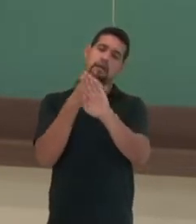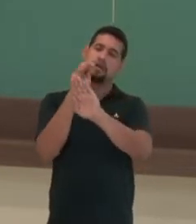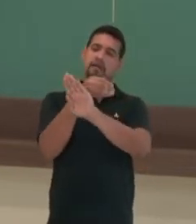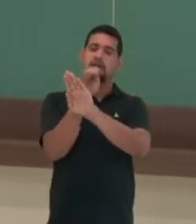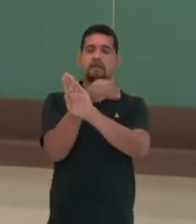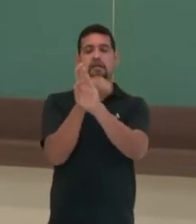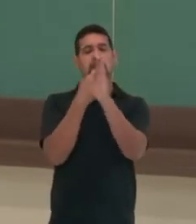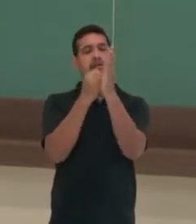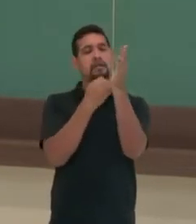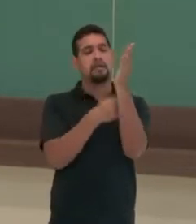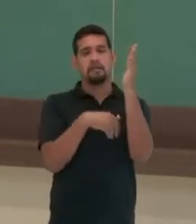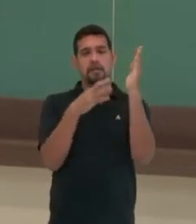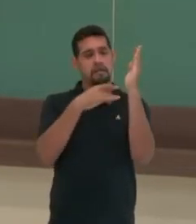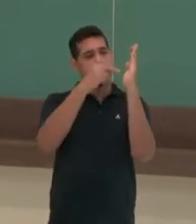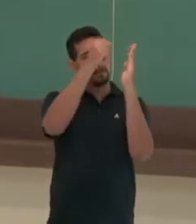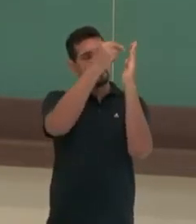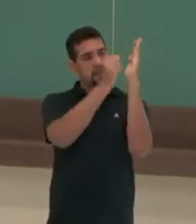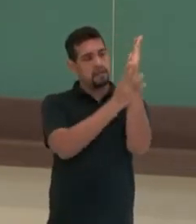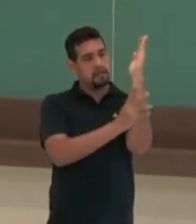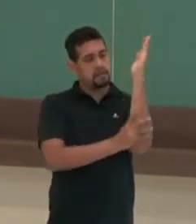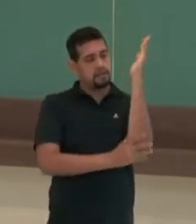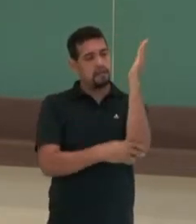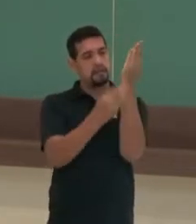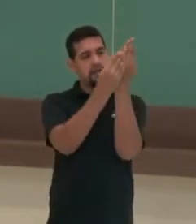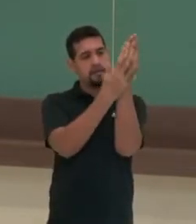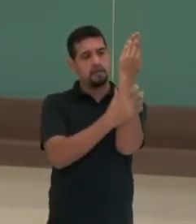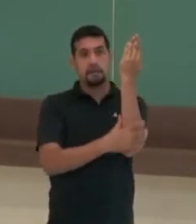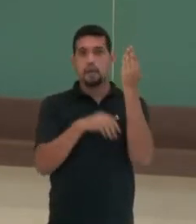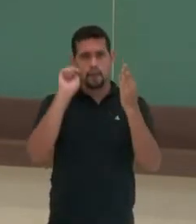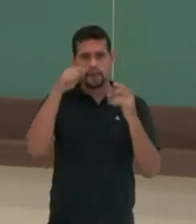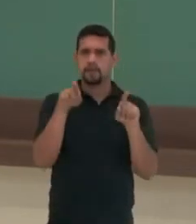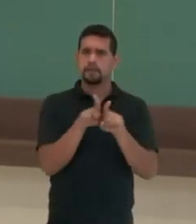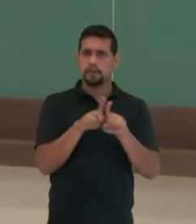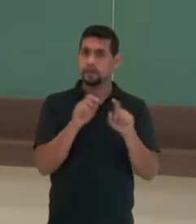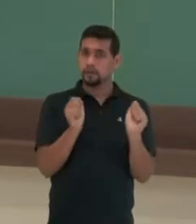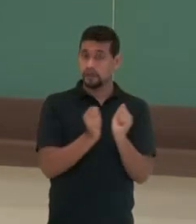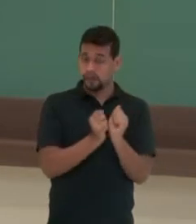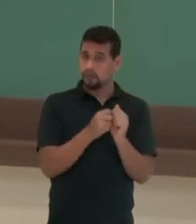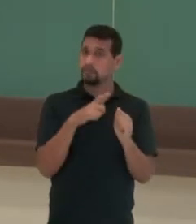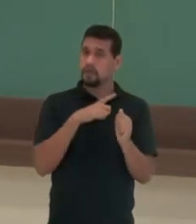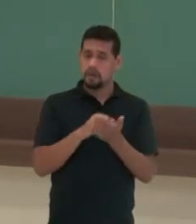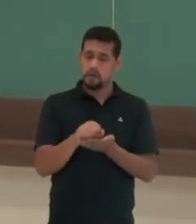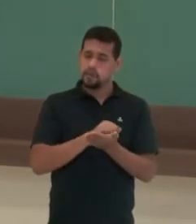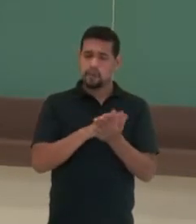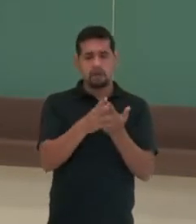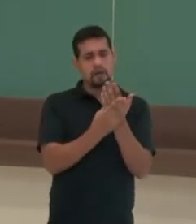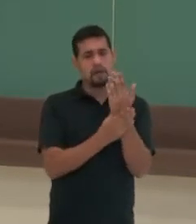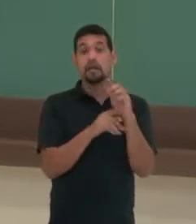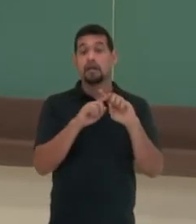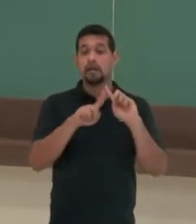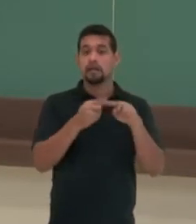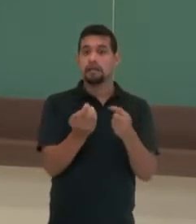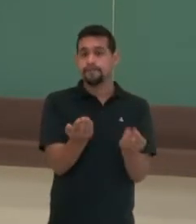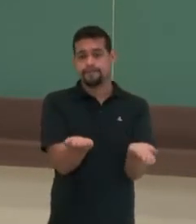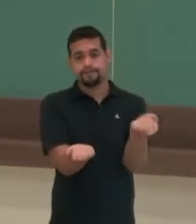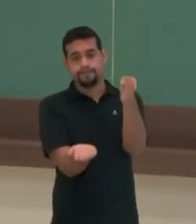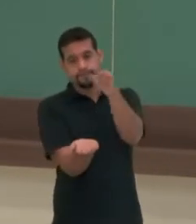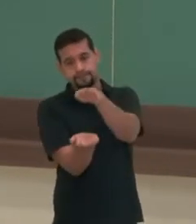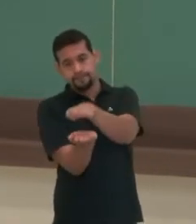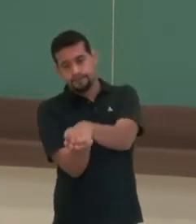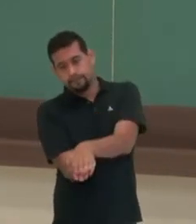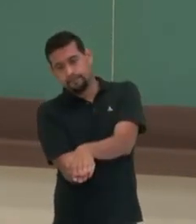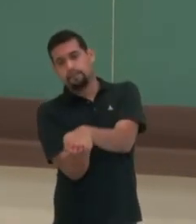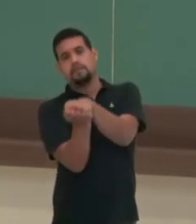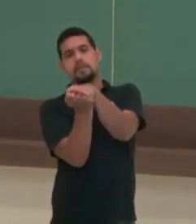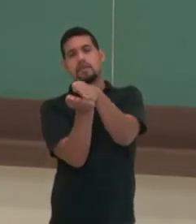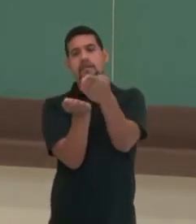o líquido da tinta embebido ali na tinta preta com a instrumentaria com a borracha, para depois se prensar, né,